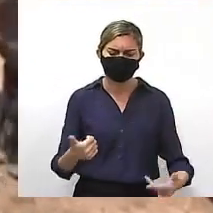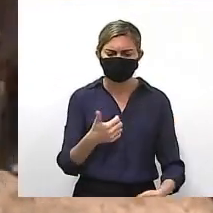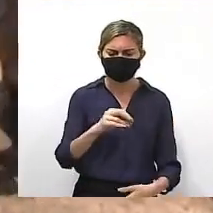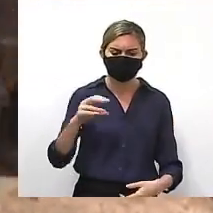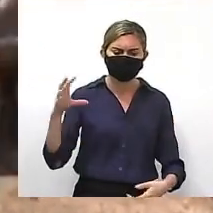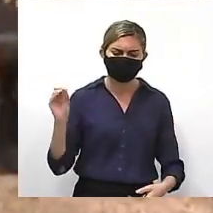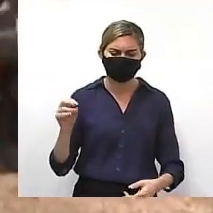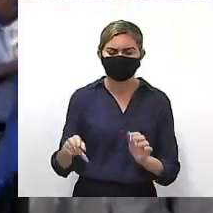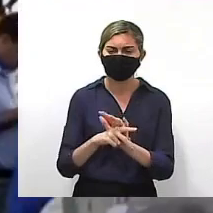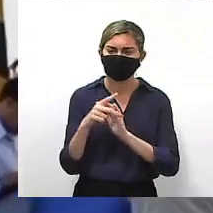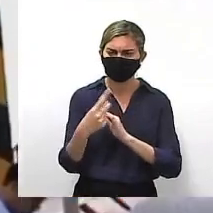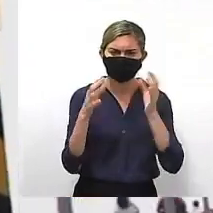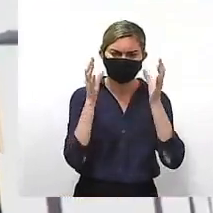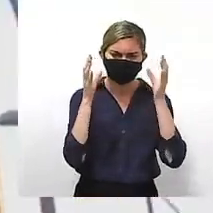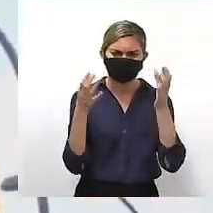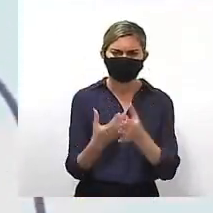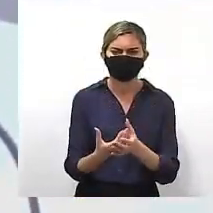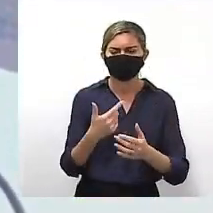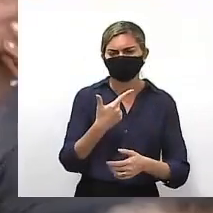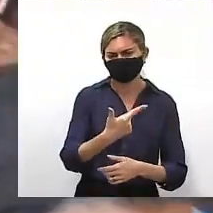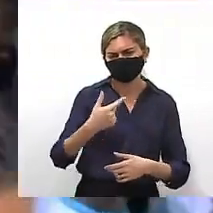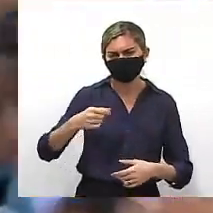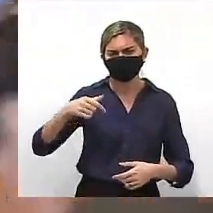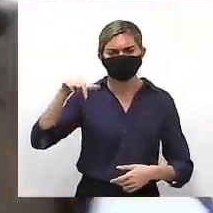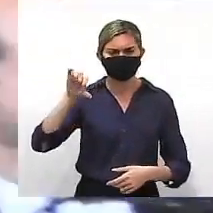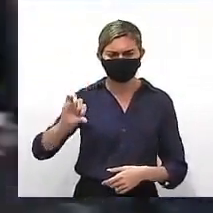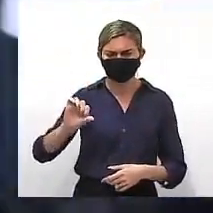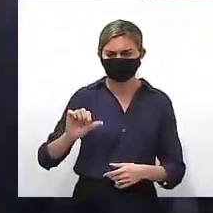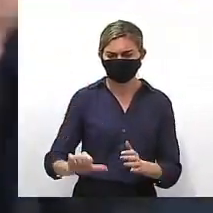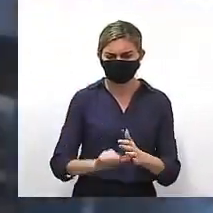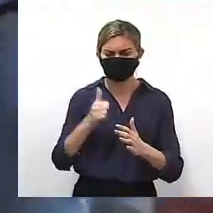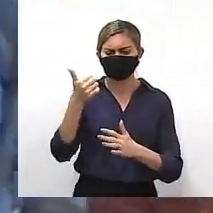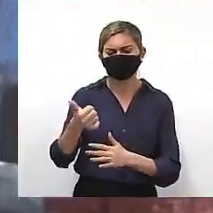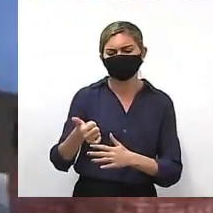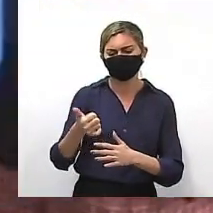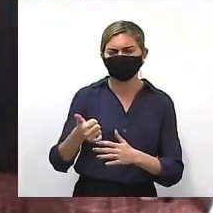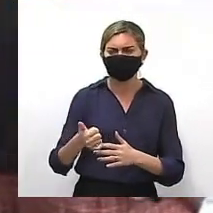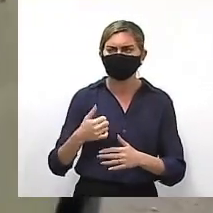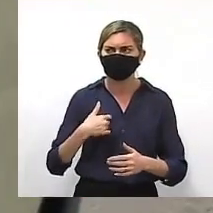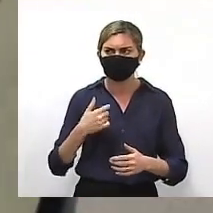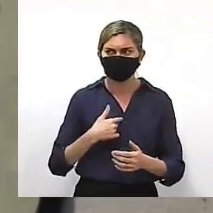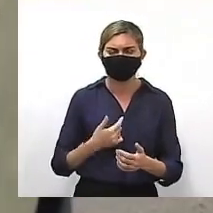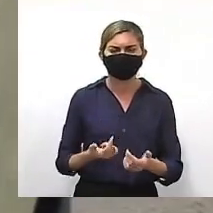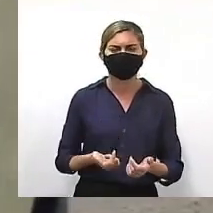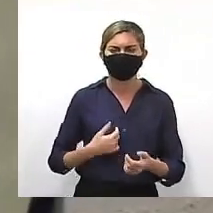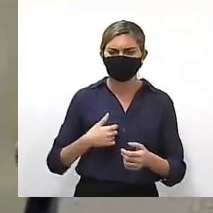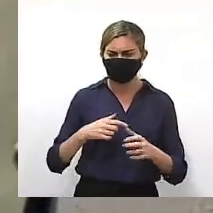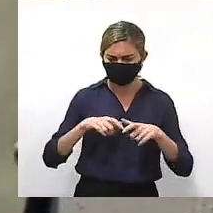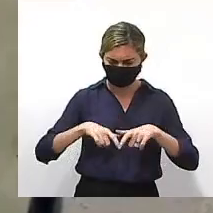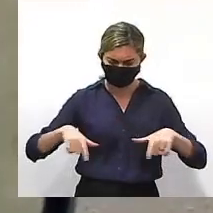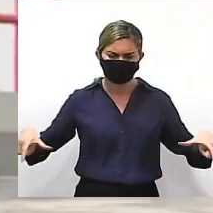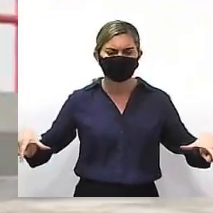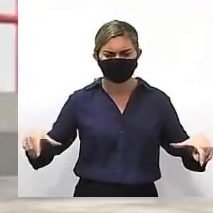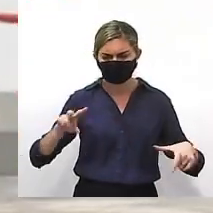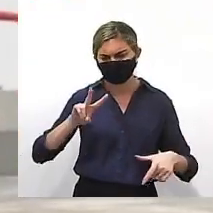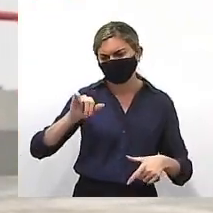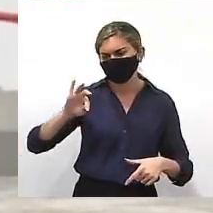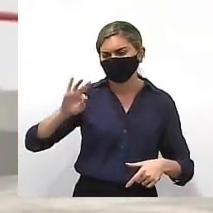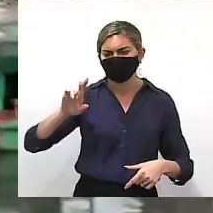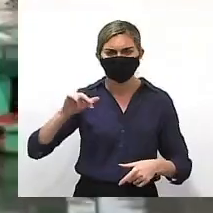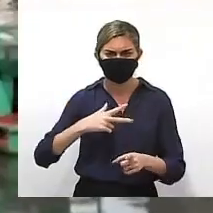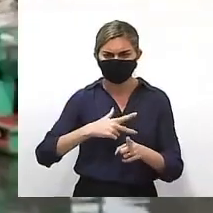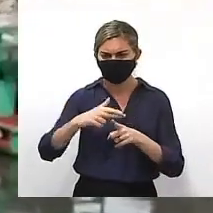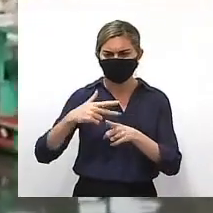própria comunidade. Em 2009, o primeiro sonho ganha forma. É inaugurada a Ponte Vitória das Mulheres,